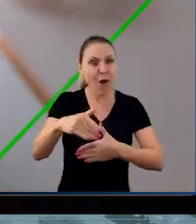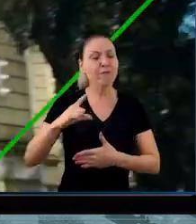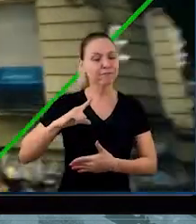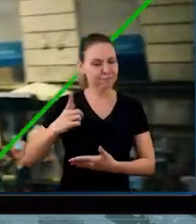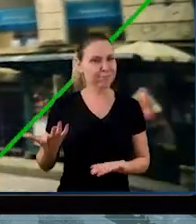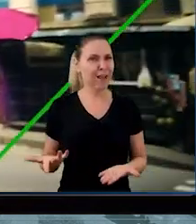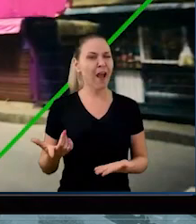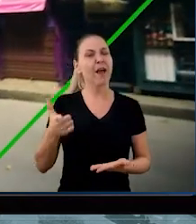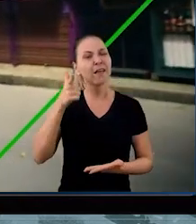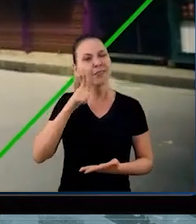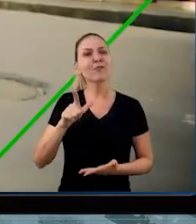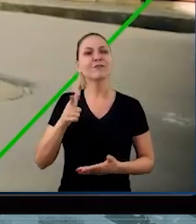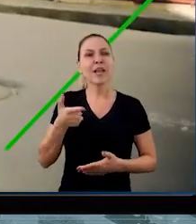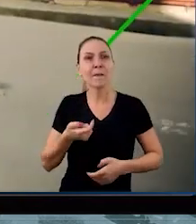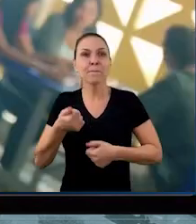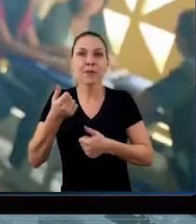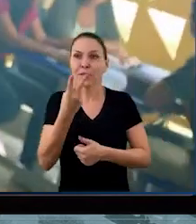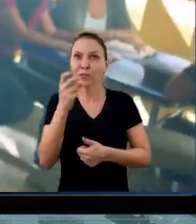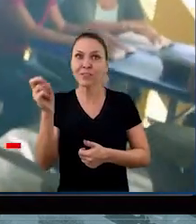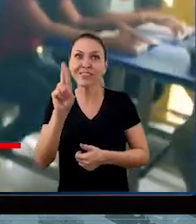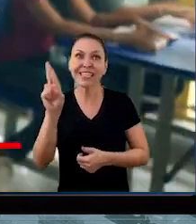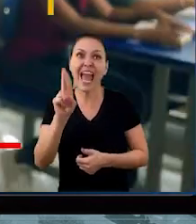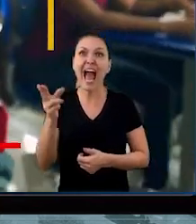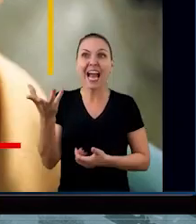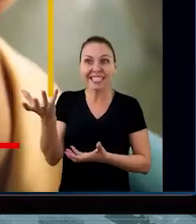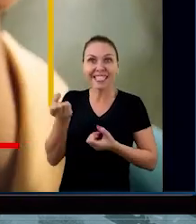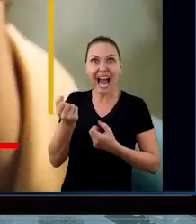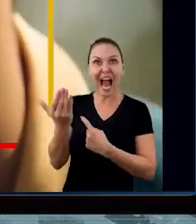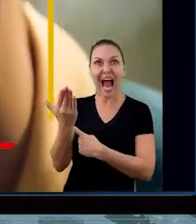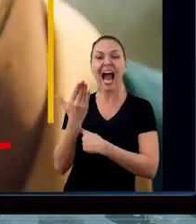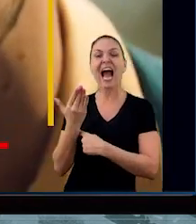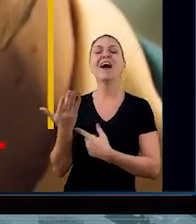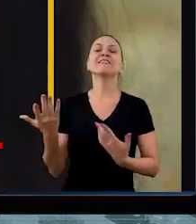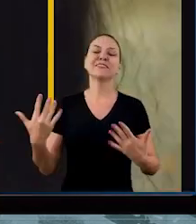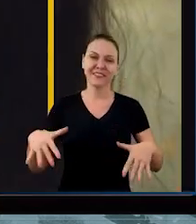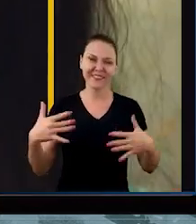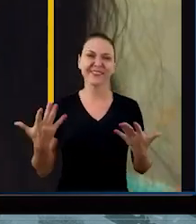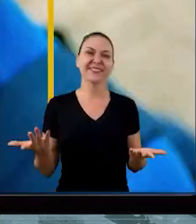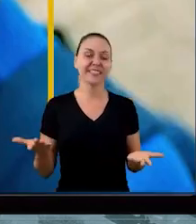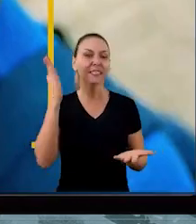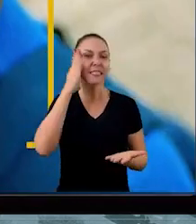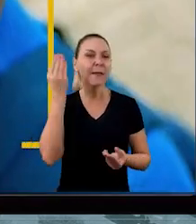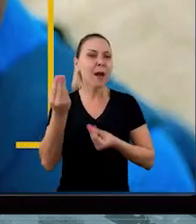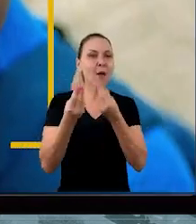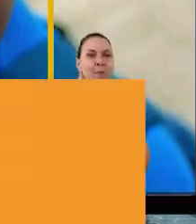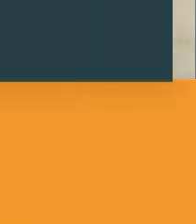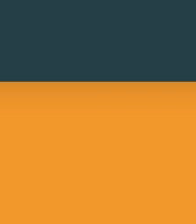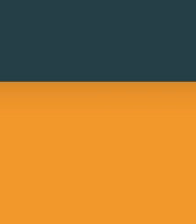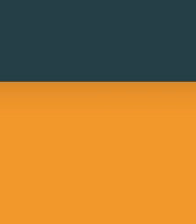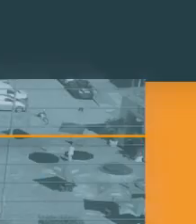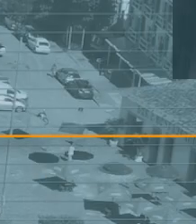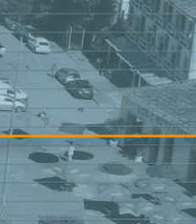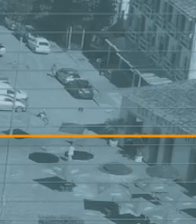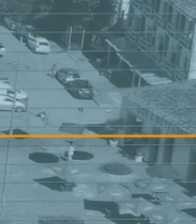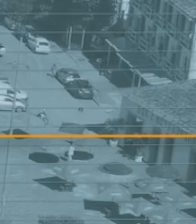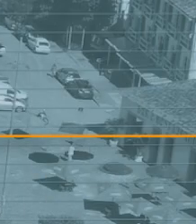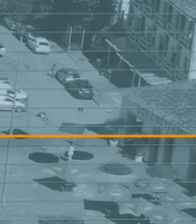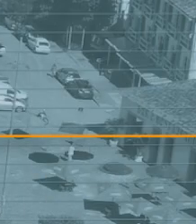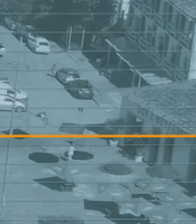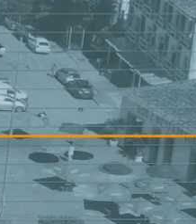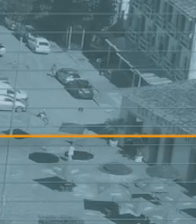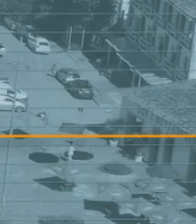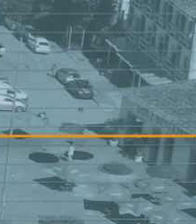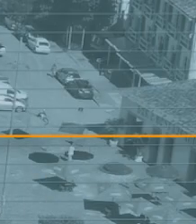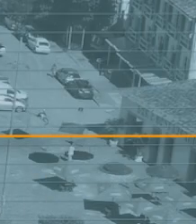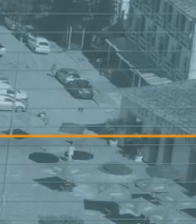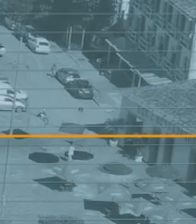inscrever, os estudantes devem acessar a página do participante e utilizar o cadastro na conta gov.br. Na última